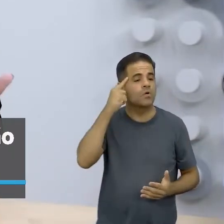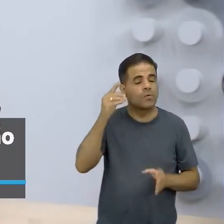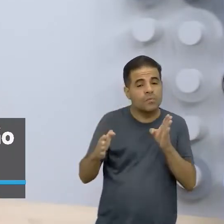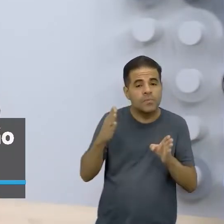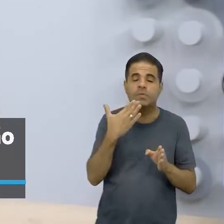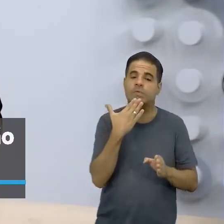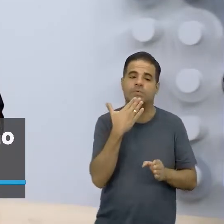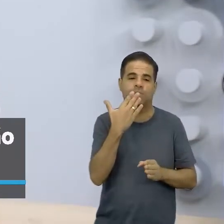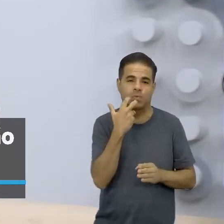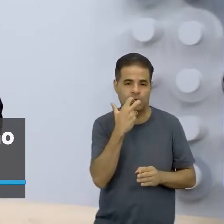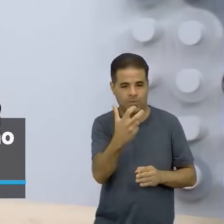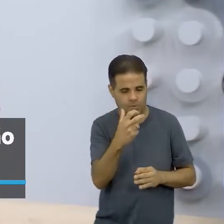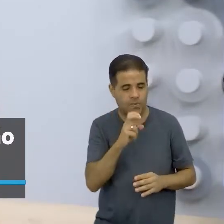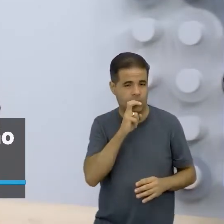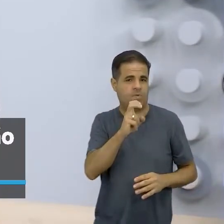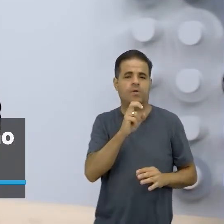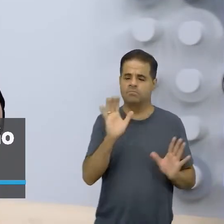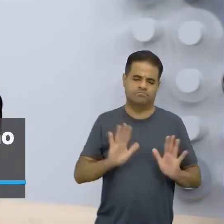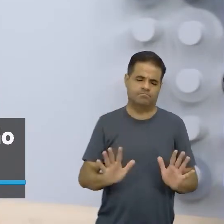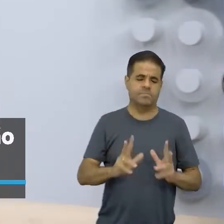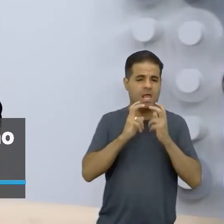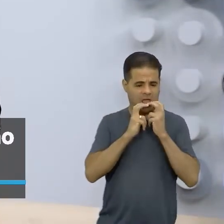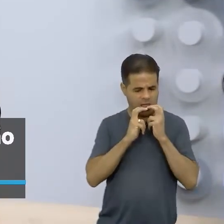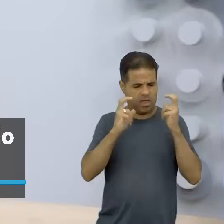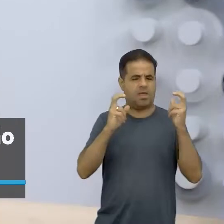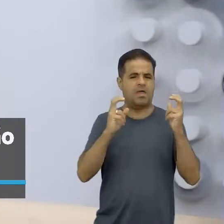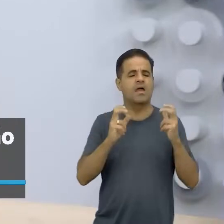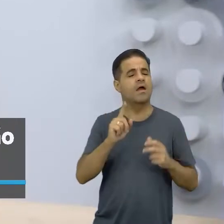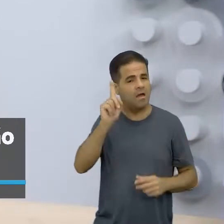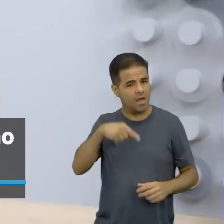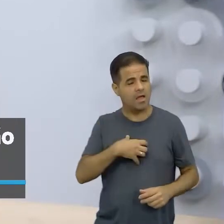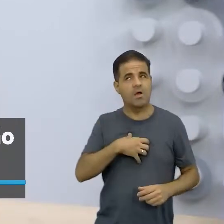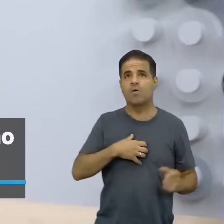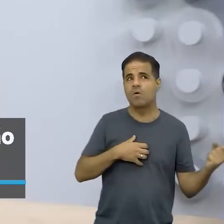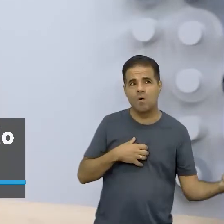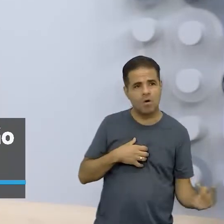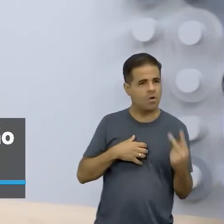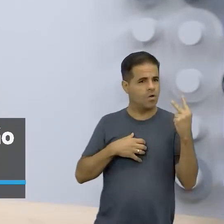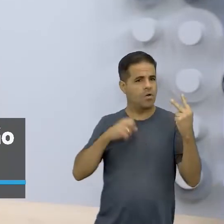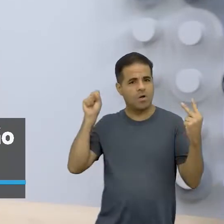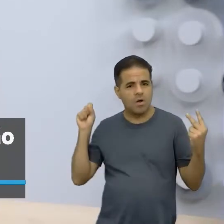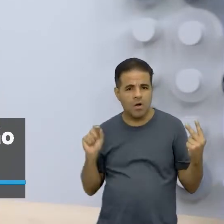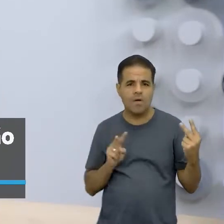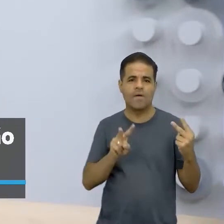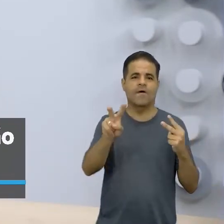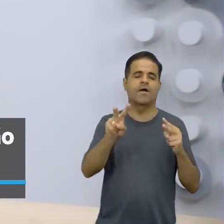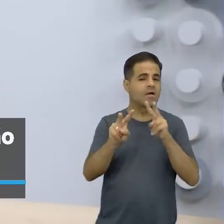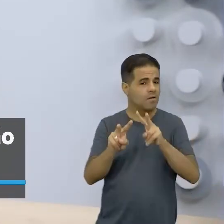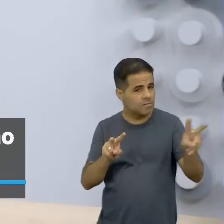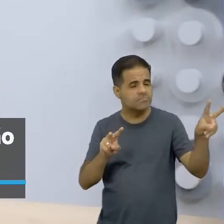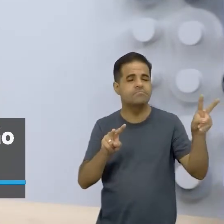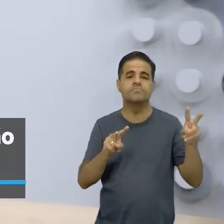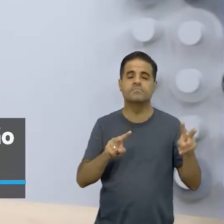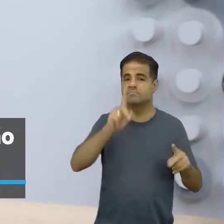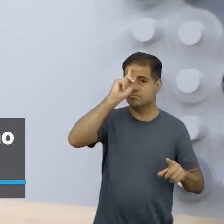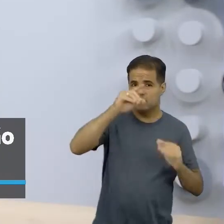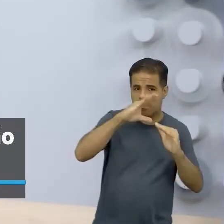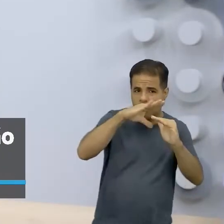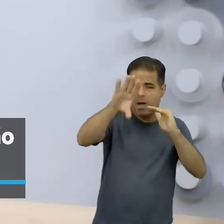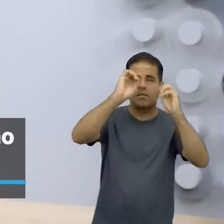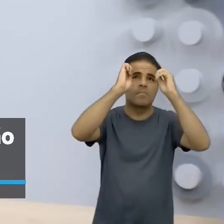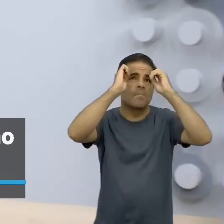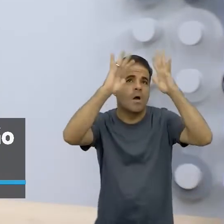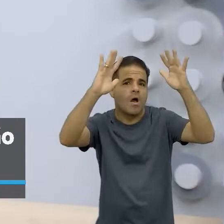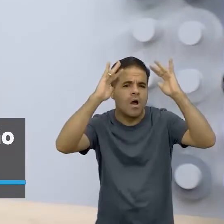de socorro, né? Mas é um grito ali e um olhe para nós, né? Perfeito. Manda uma